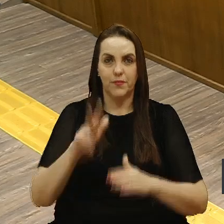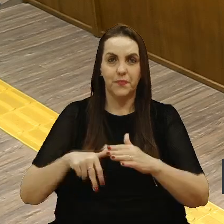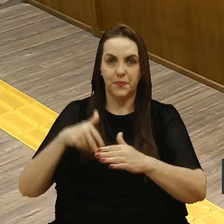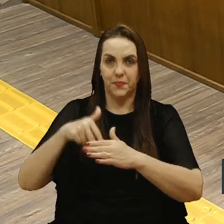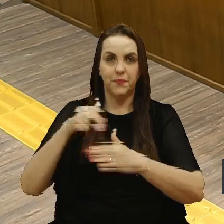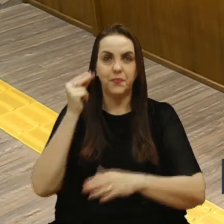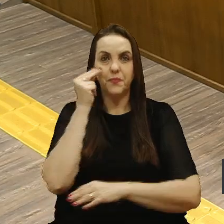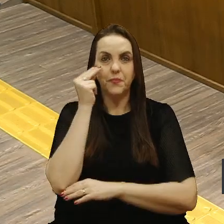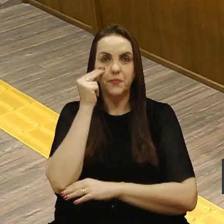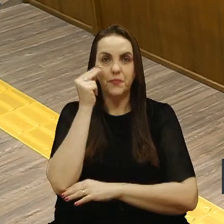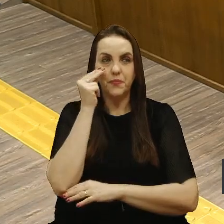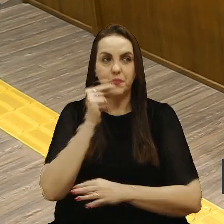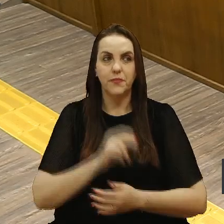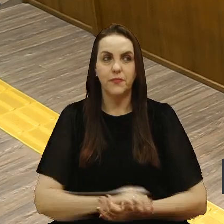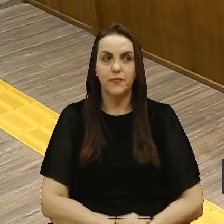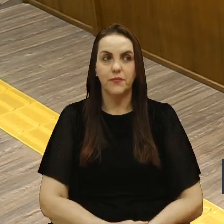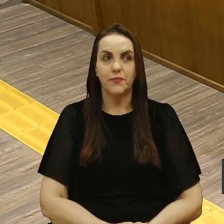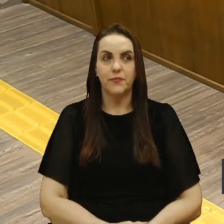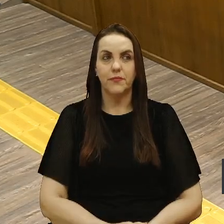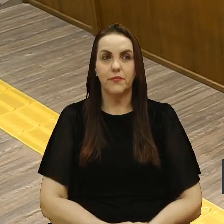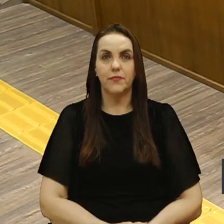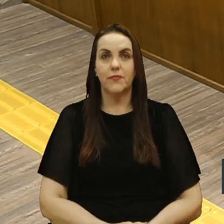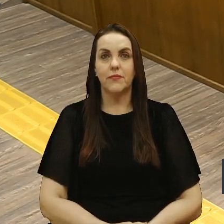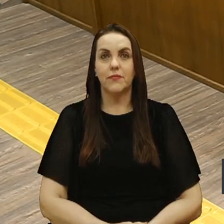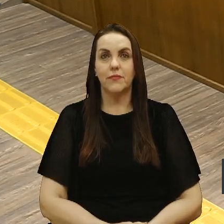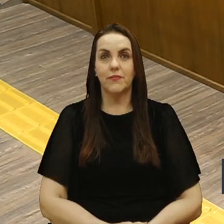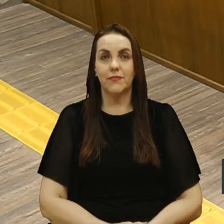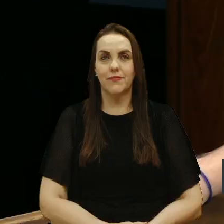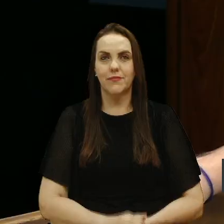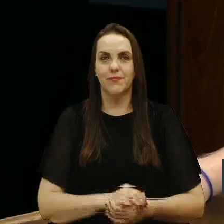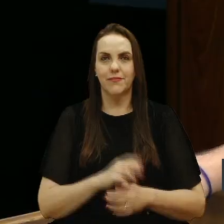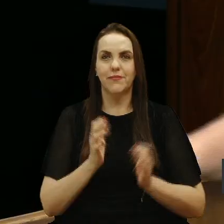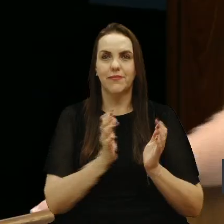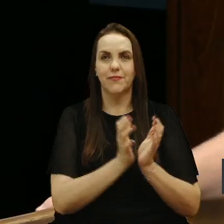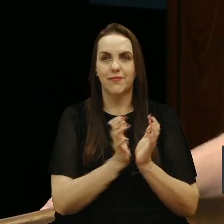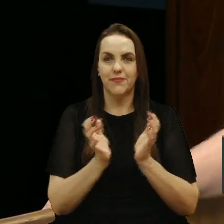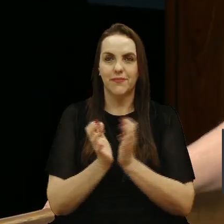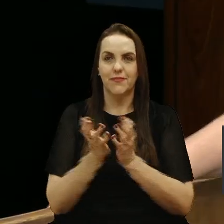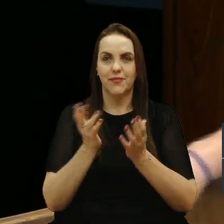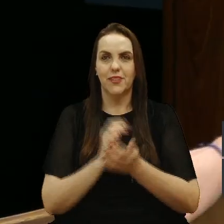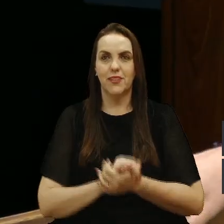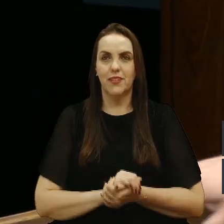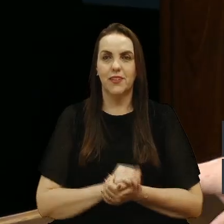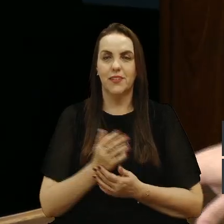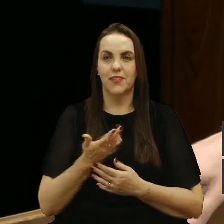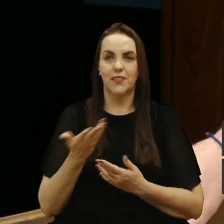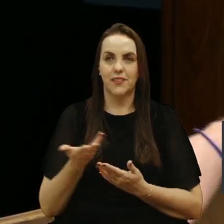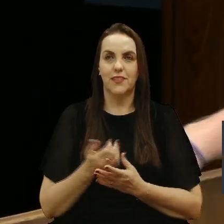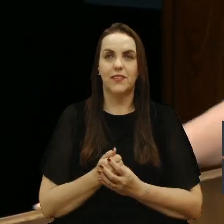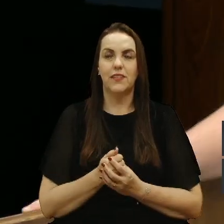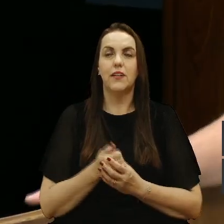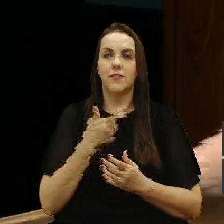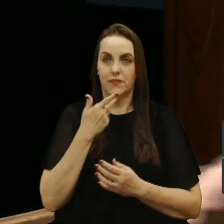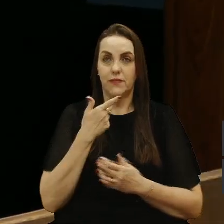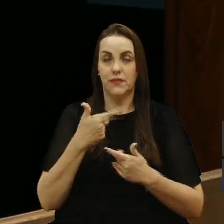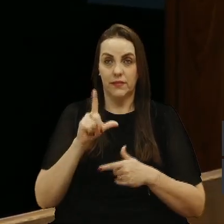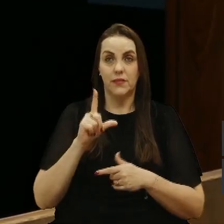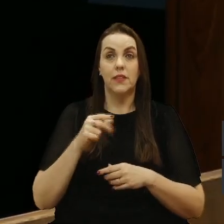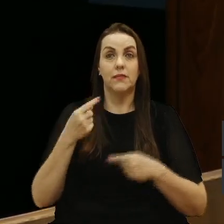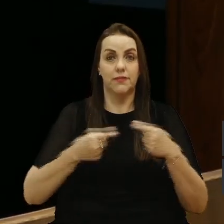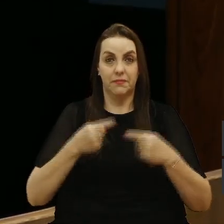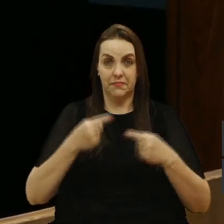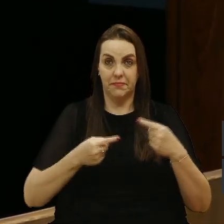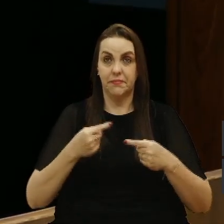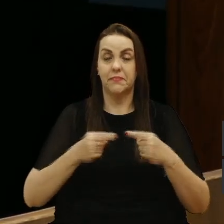Obrigado. Meus cumprimentos aos demais colegas, cumprimentar todos e todas que se manifestaram anteriormente. Tivemos um debate